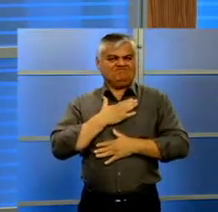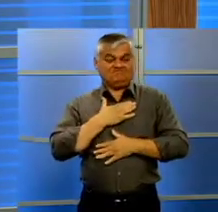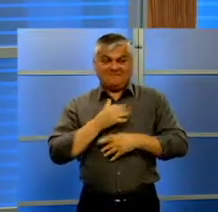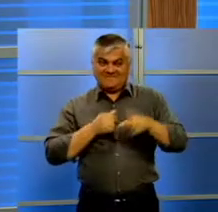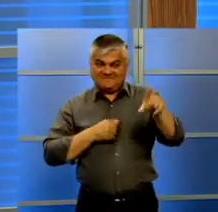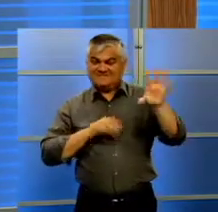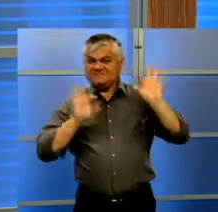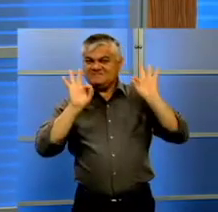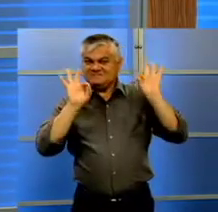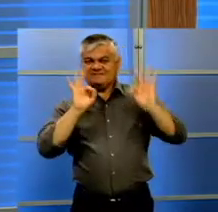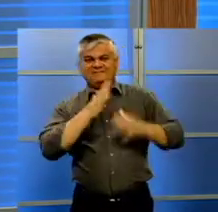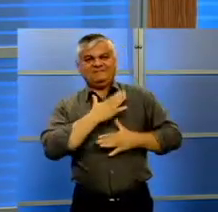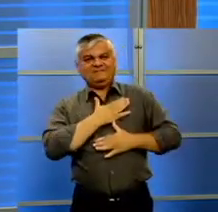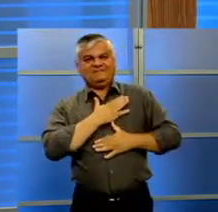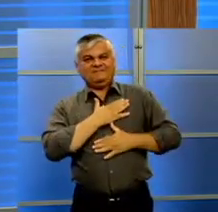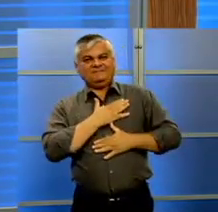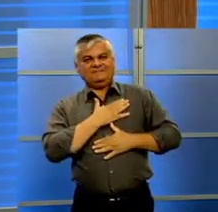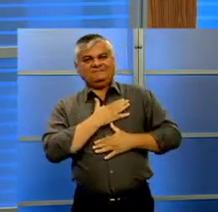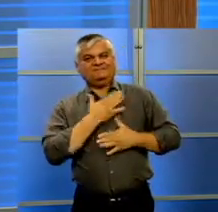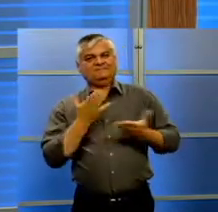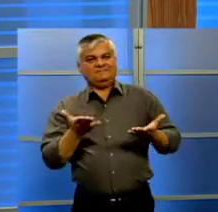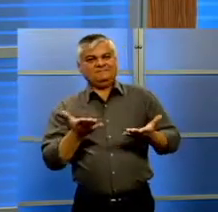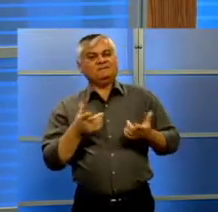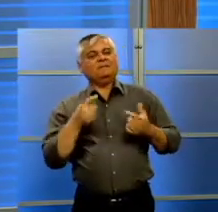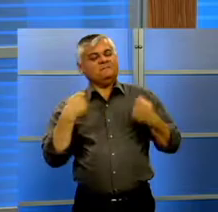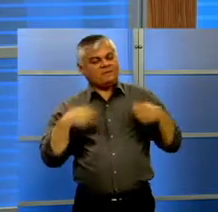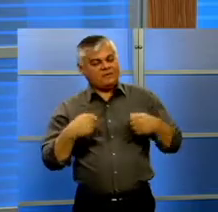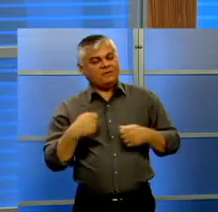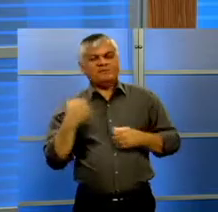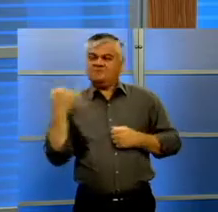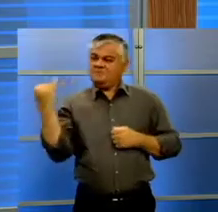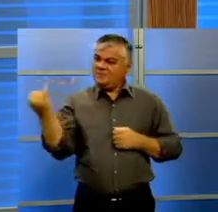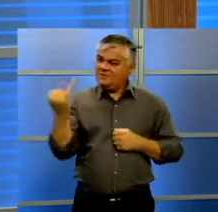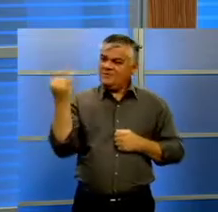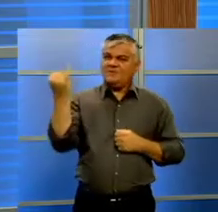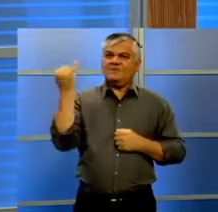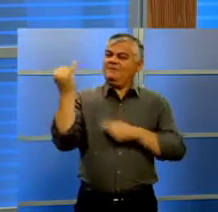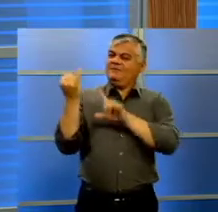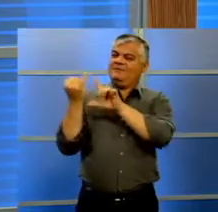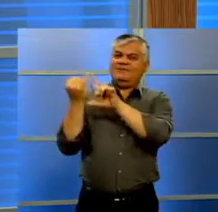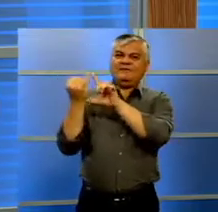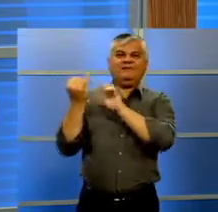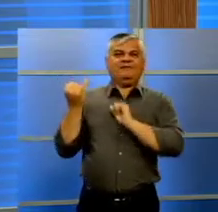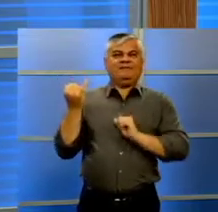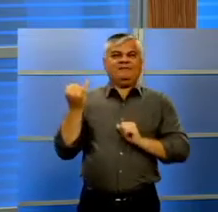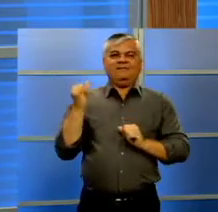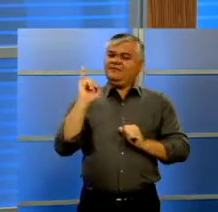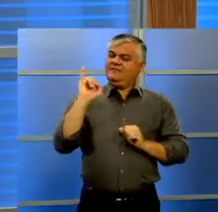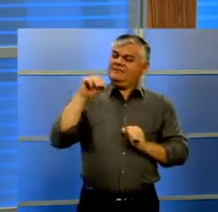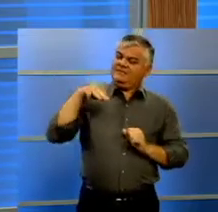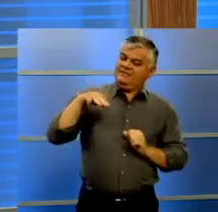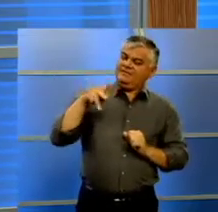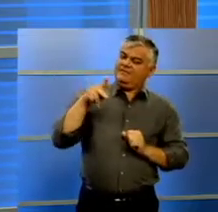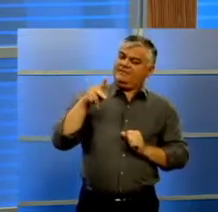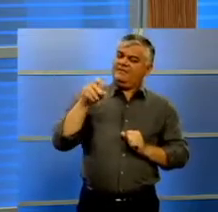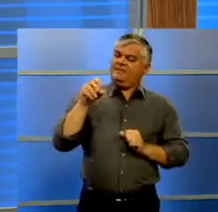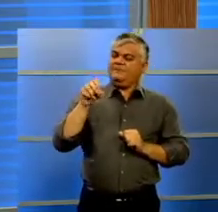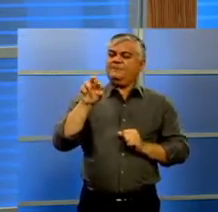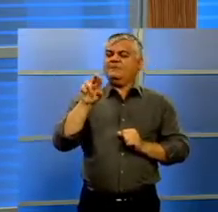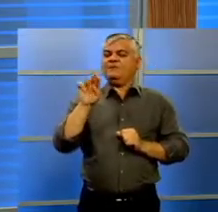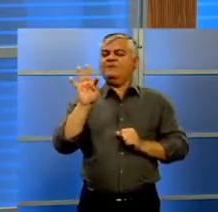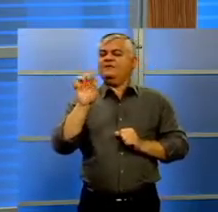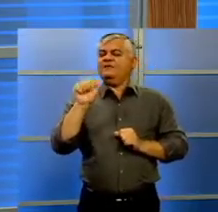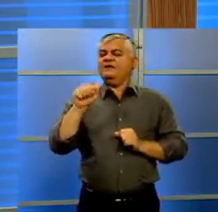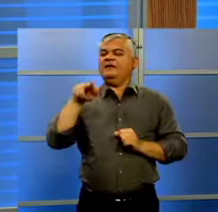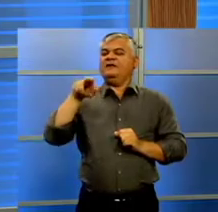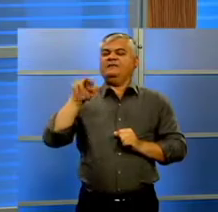mim. Utilize o sinal de importante, configuração em I, na sua mão de dominância,